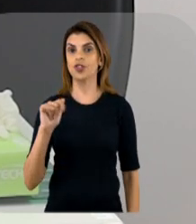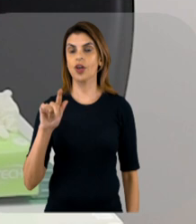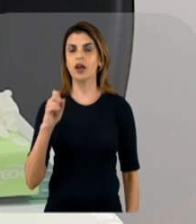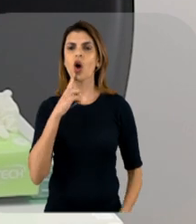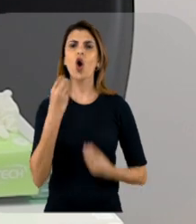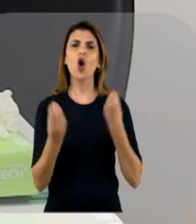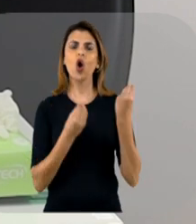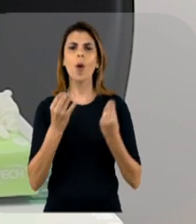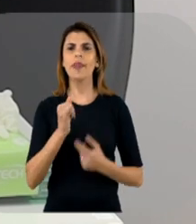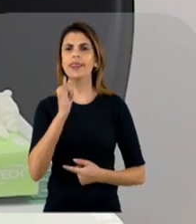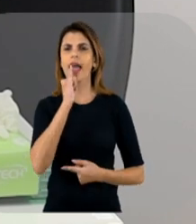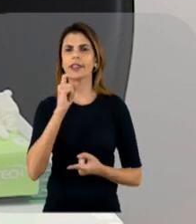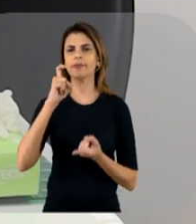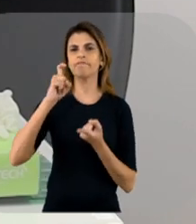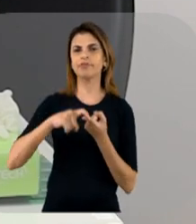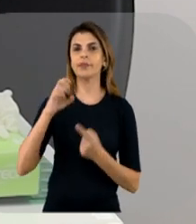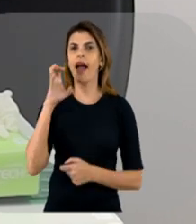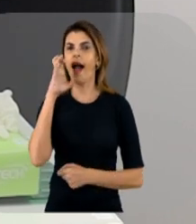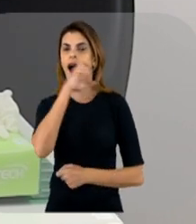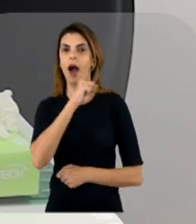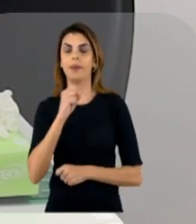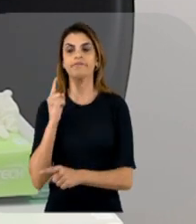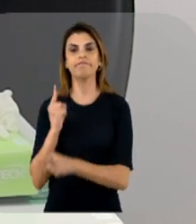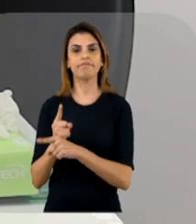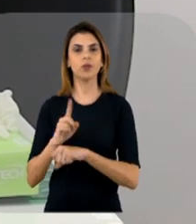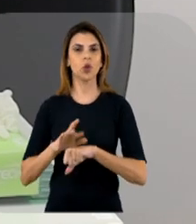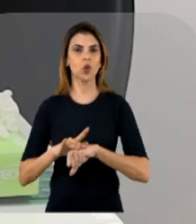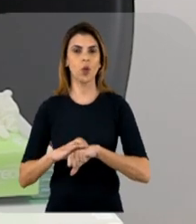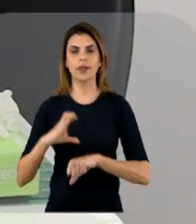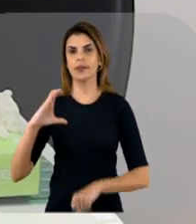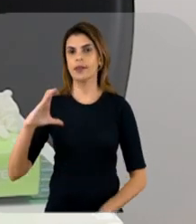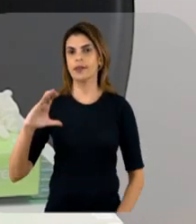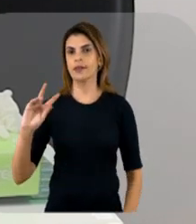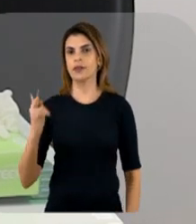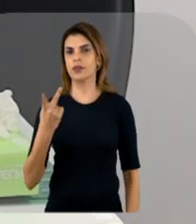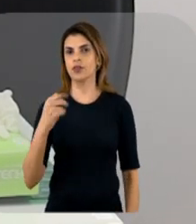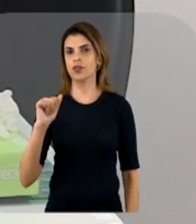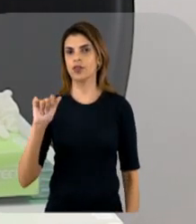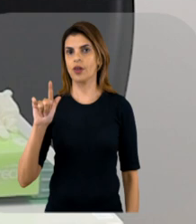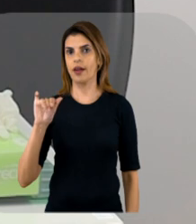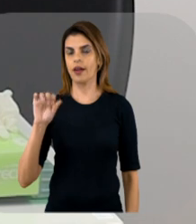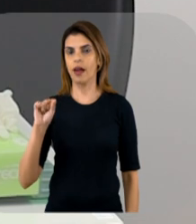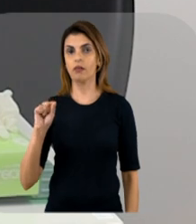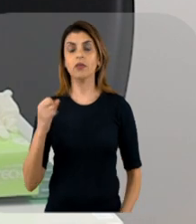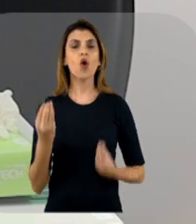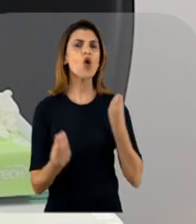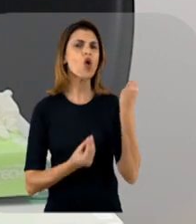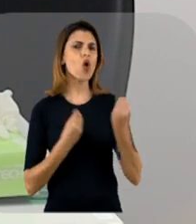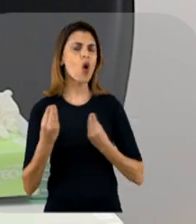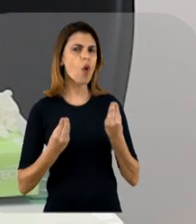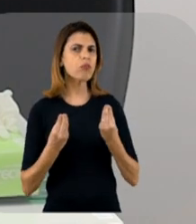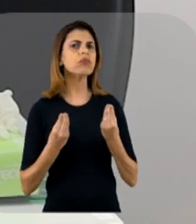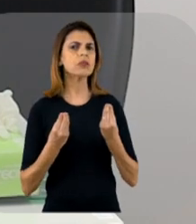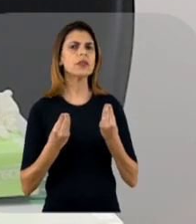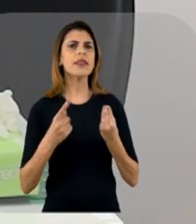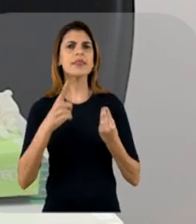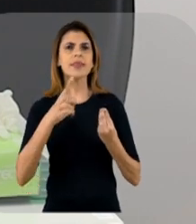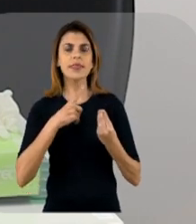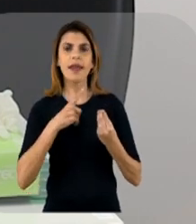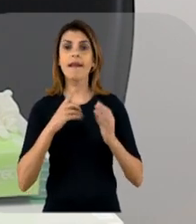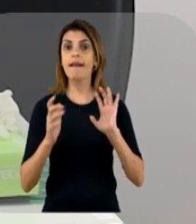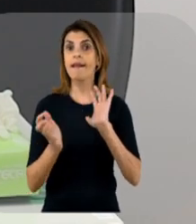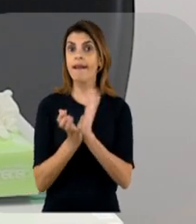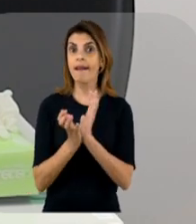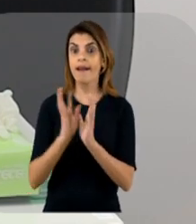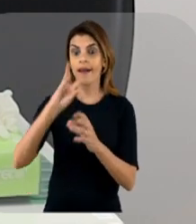executamos um teste rápido para a doença de chagas o primeiro passo é que a gente possa identificar os componentes